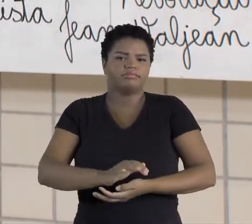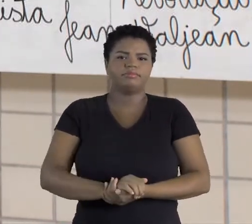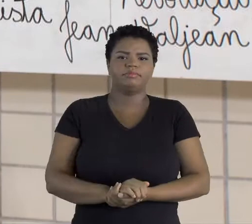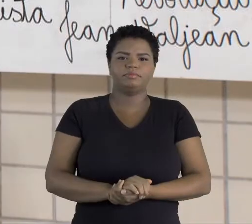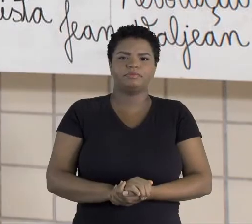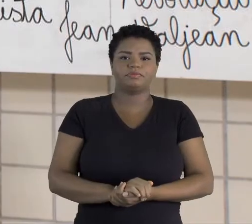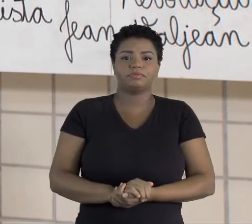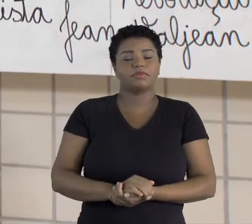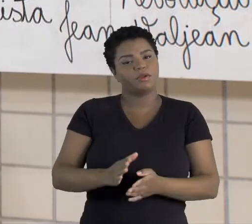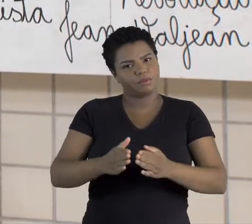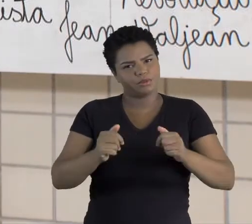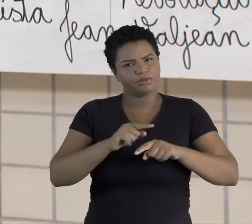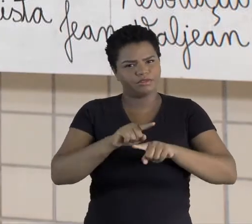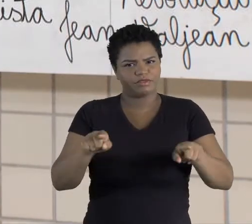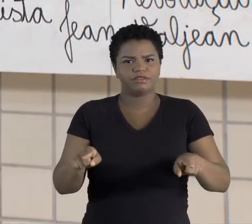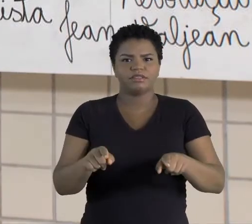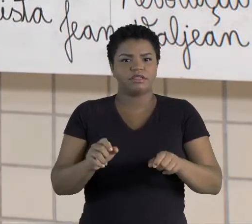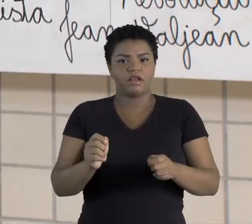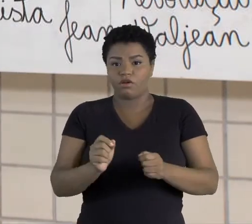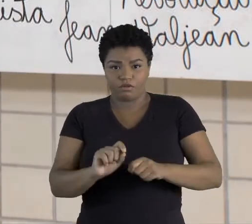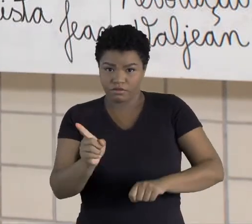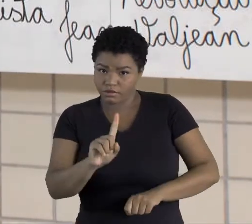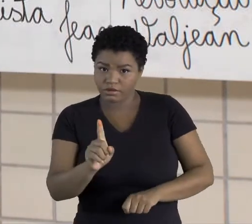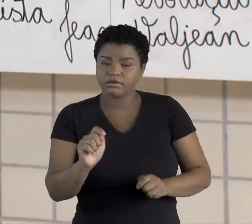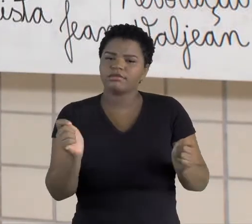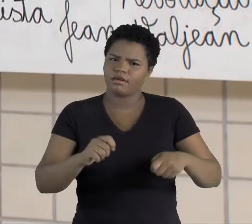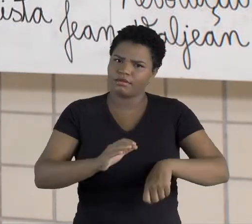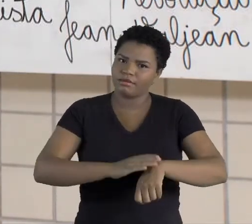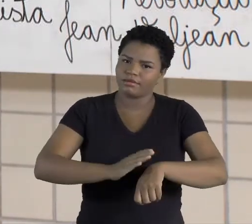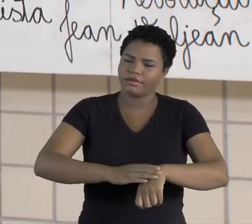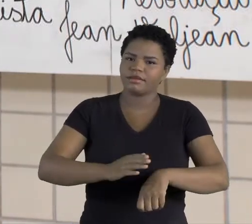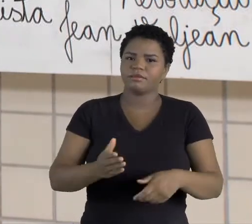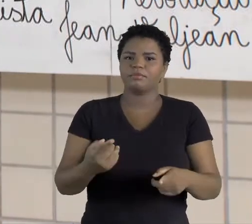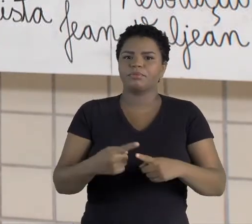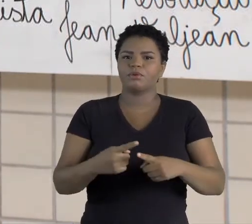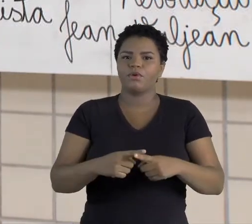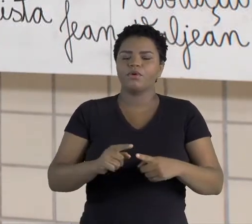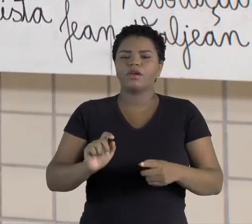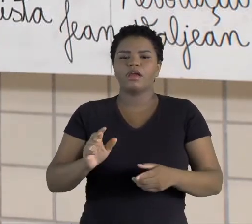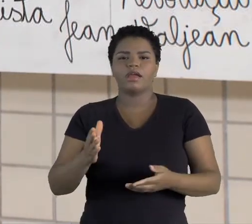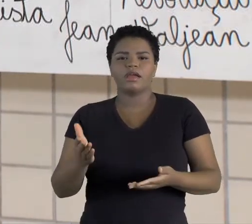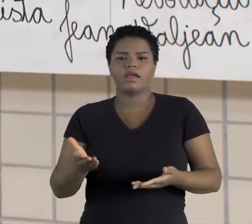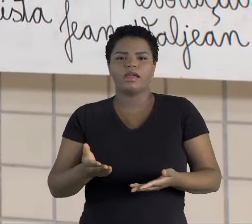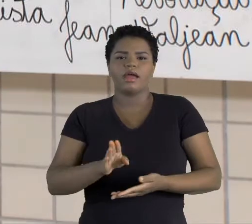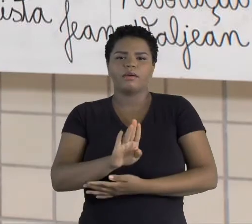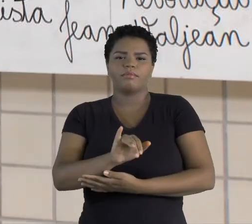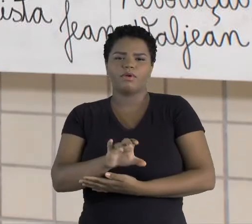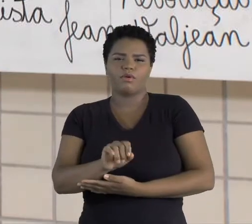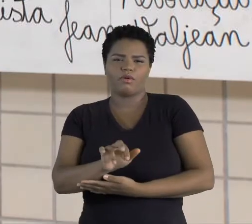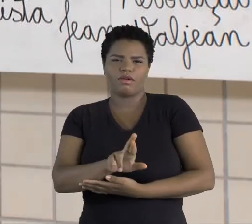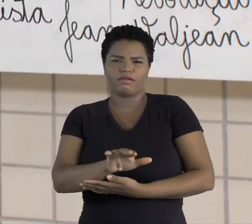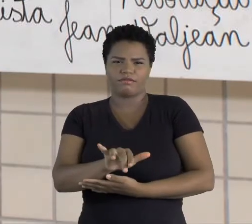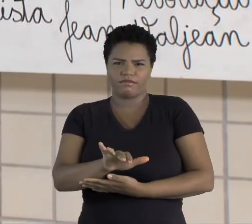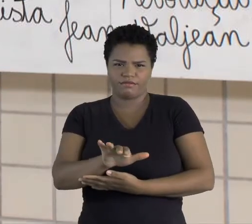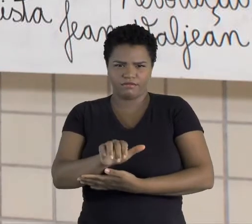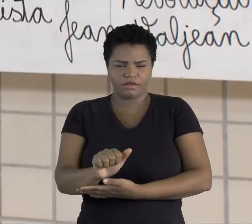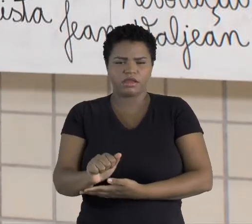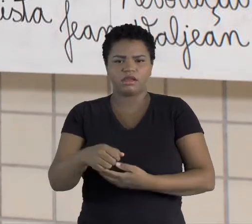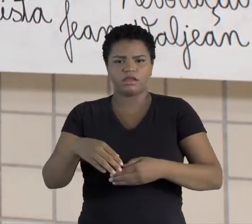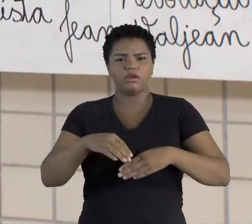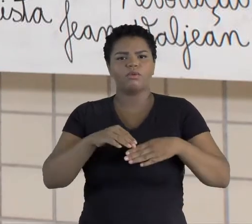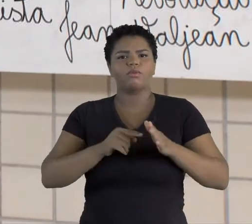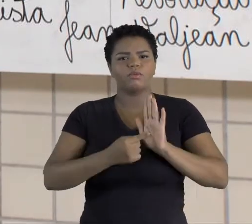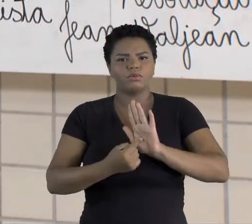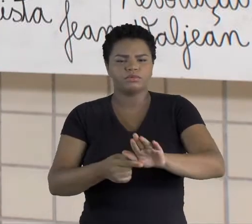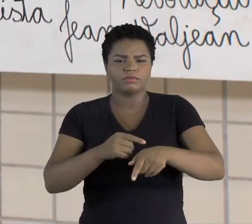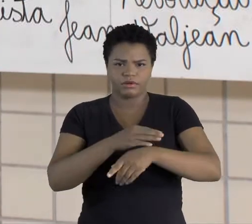Se não, ainda dá tempo, porque aquela biografia que eu trouxe para vocês foi bem pequenininha, é bom vocês estudar mais, até